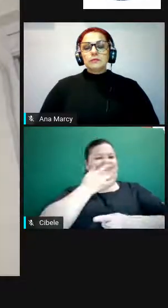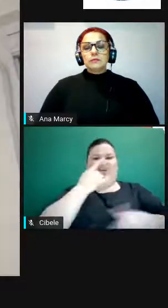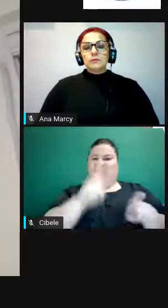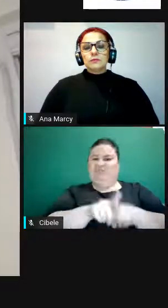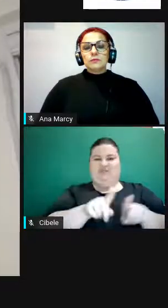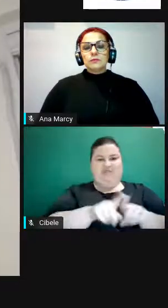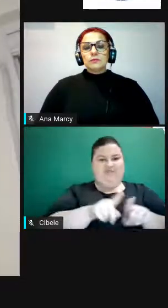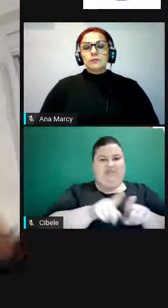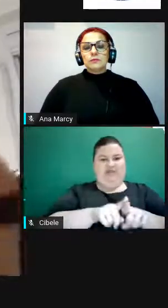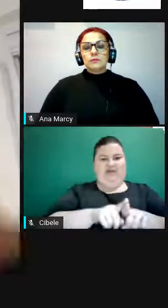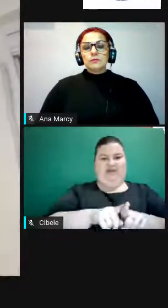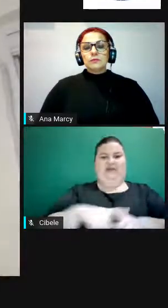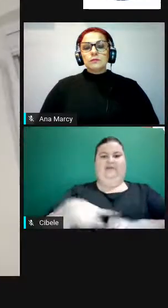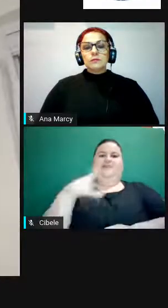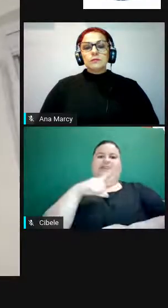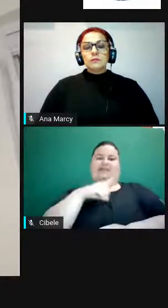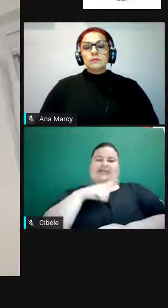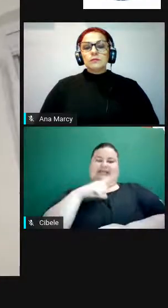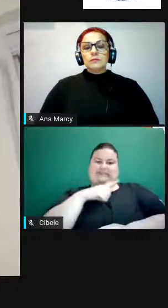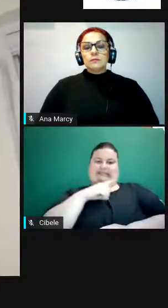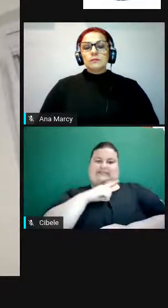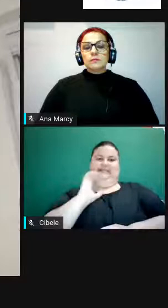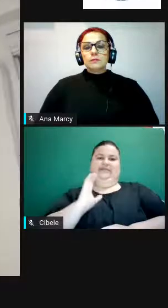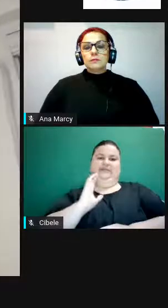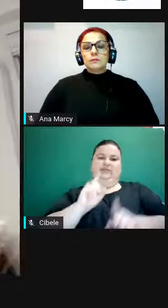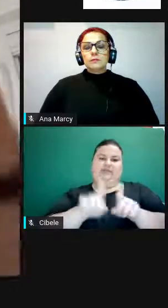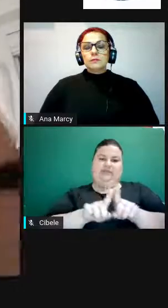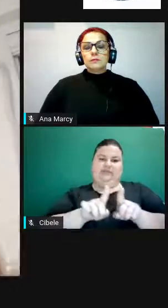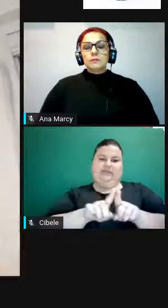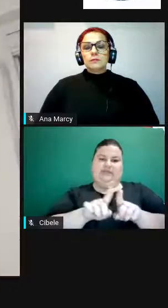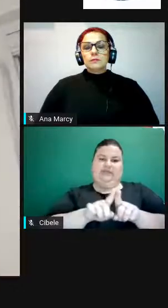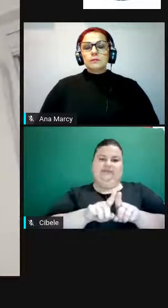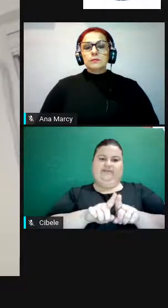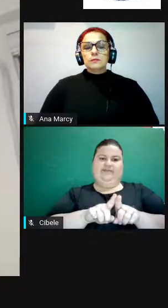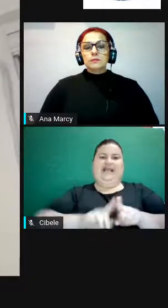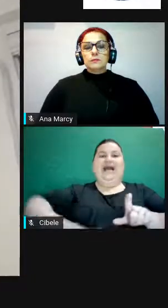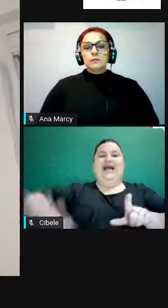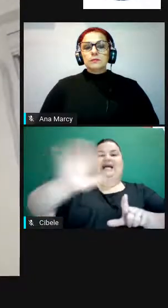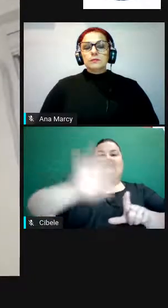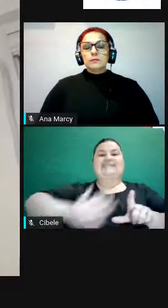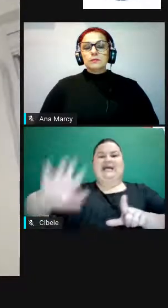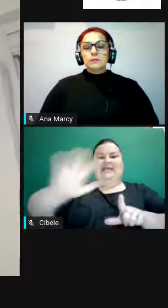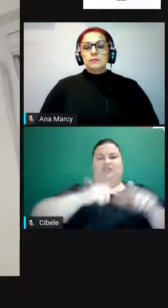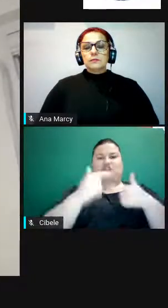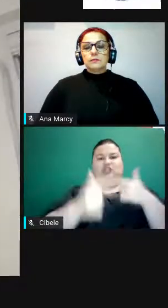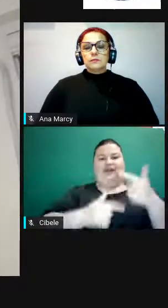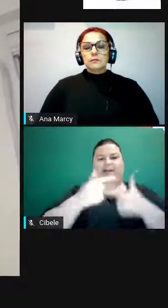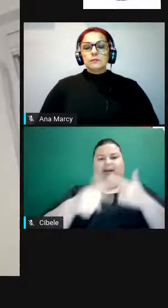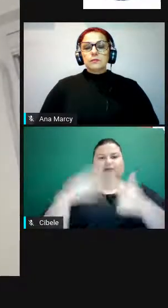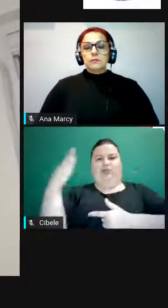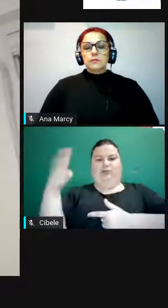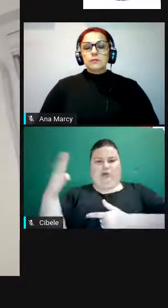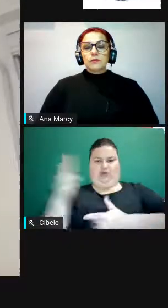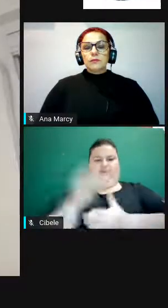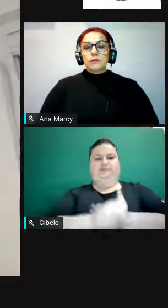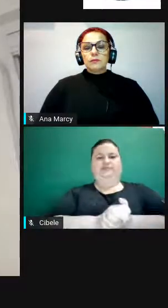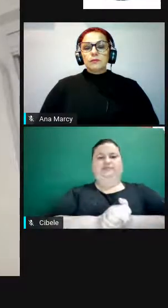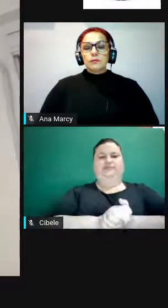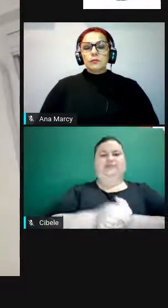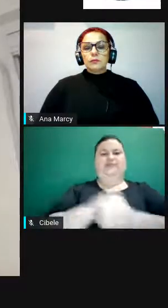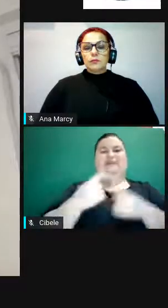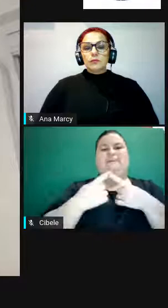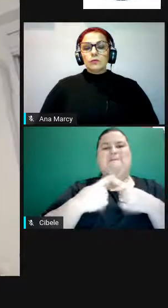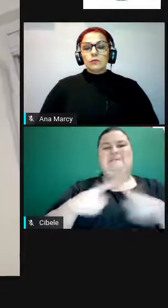um assistência se a gente for olhar lá as áreas de atuação do biollo São ele áreas existem inúmeras áreas mas